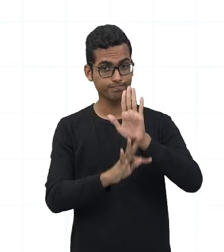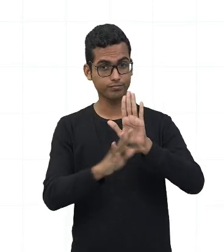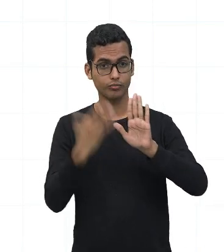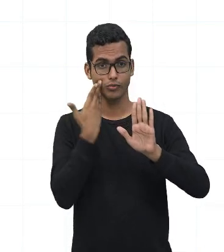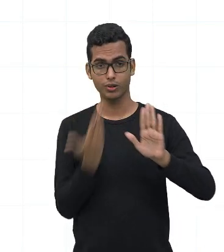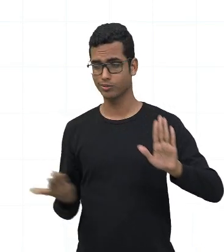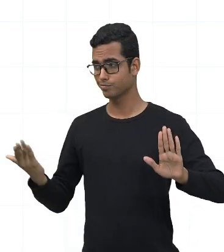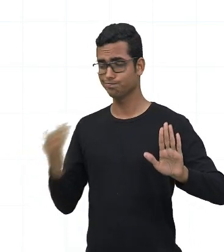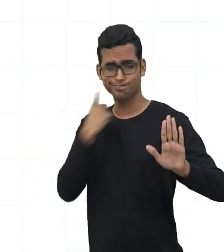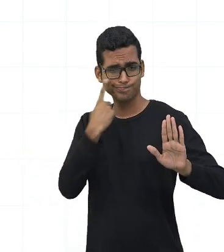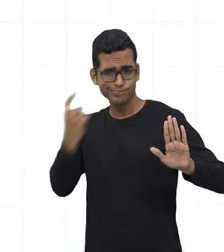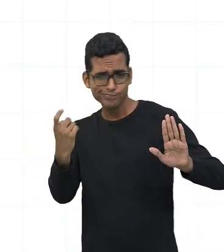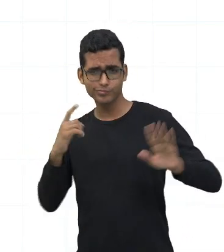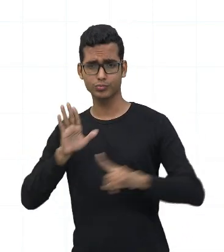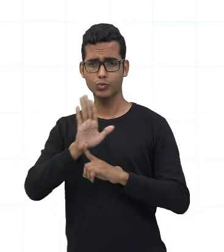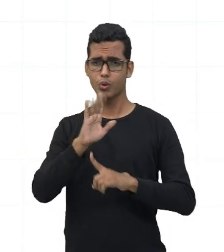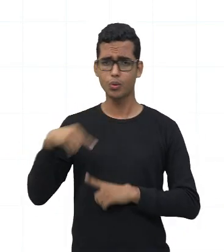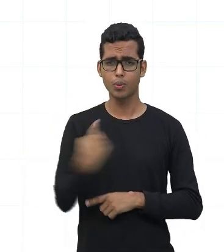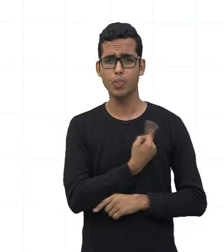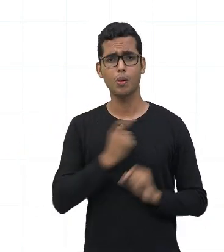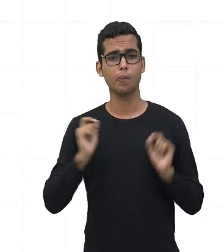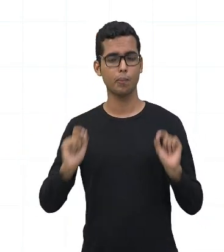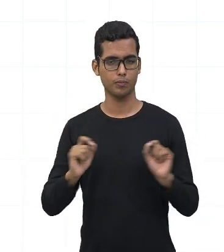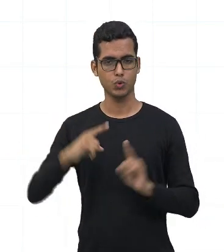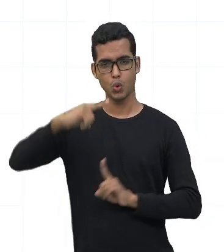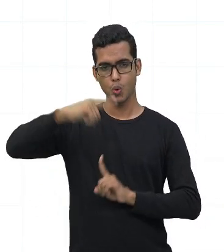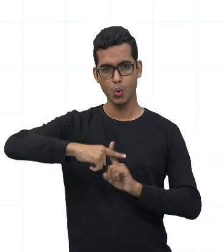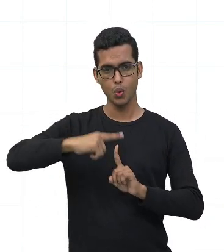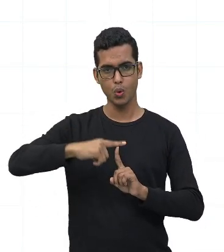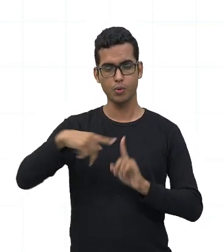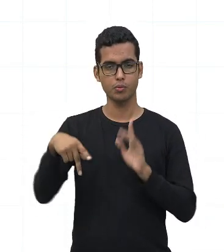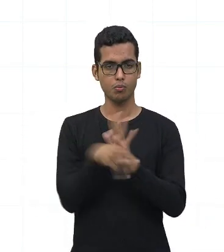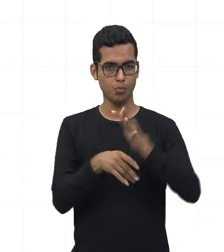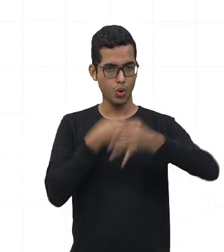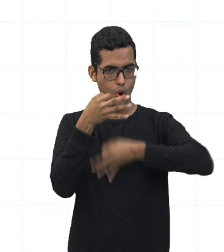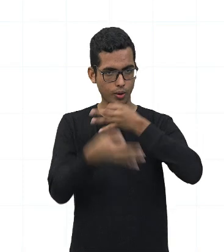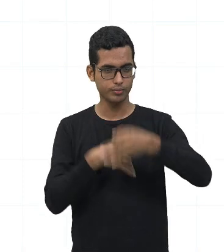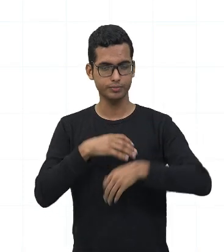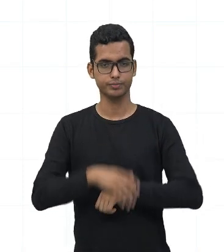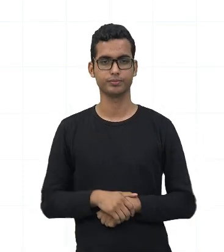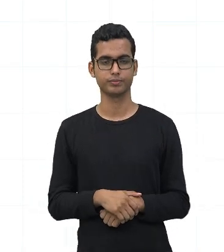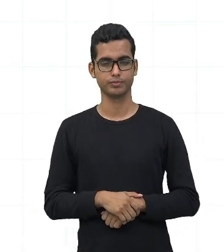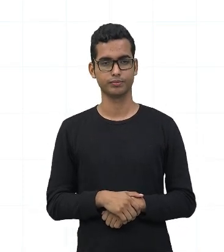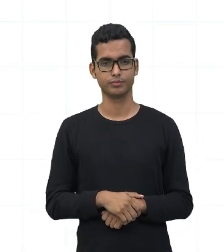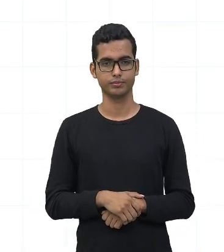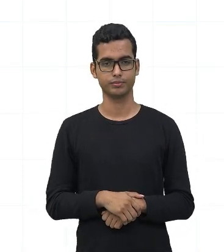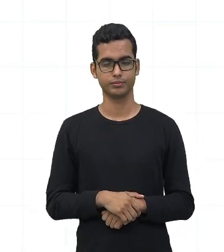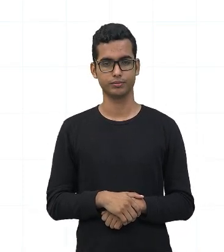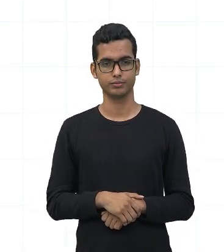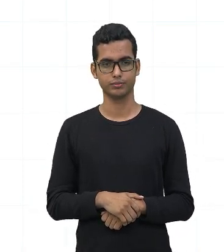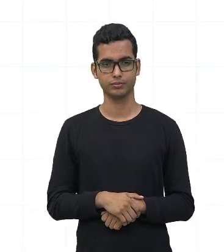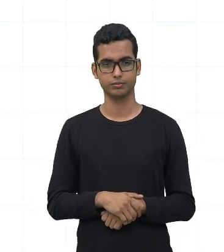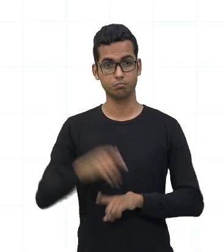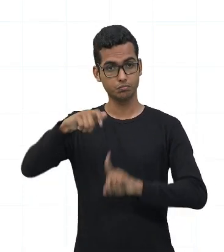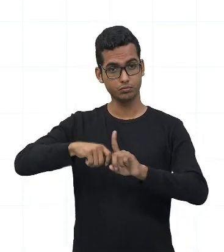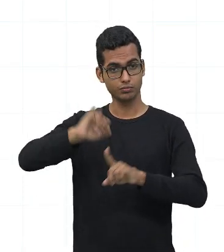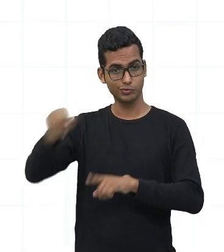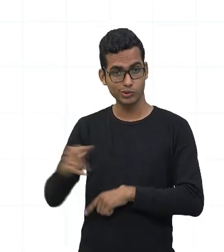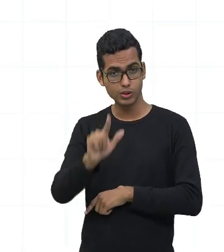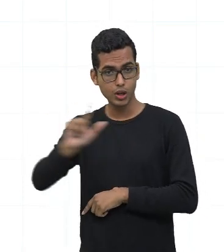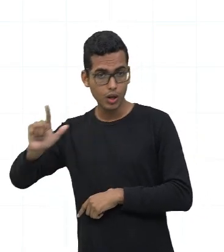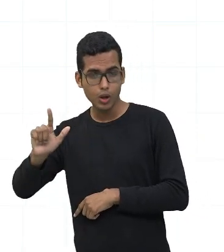bem interessante que traz para nós aí um tipo de argumento. Vamos ver. Em